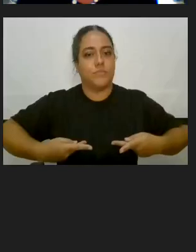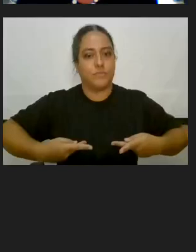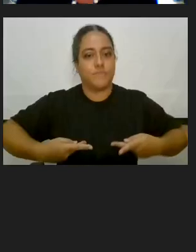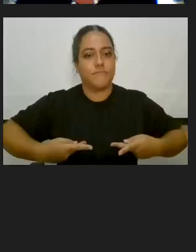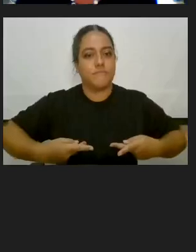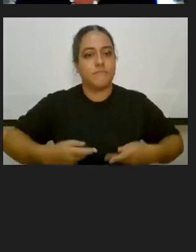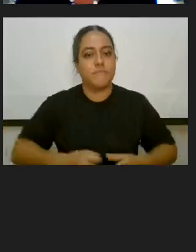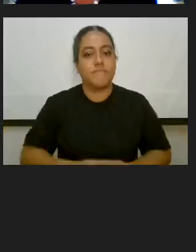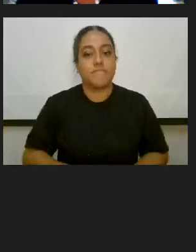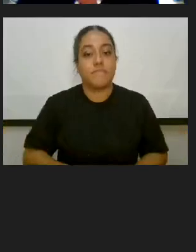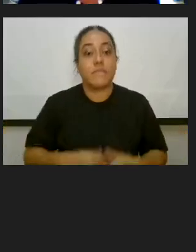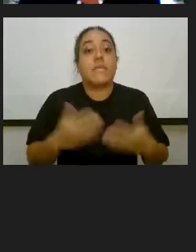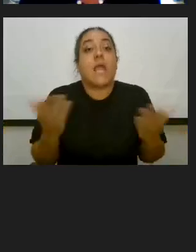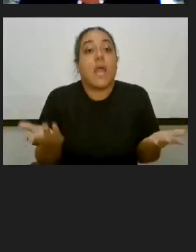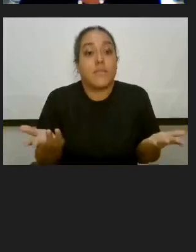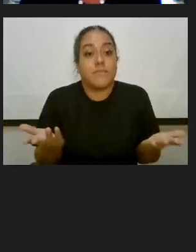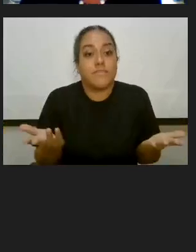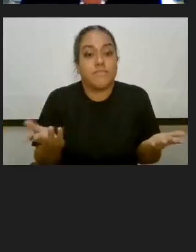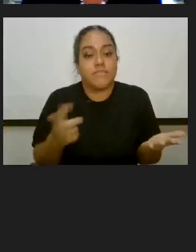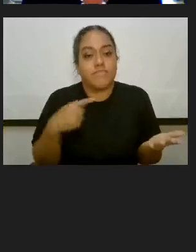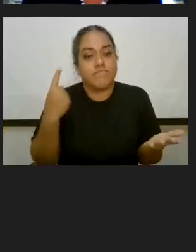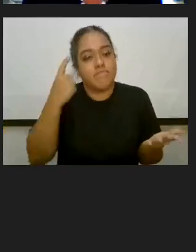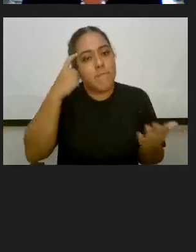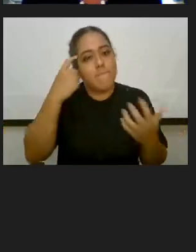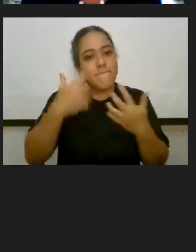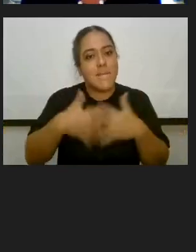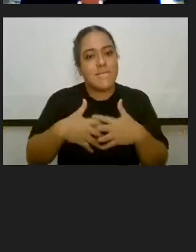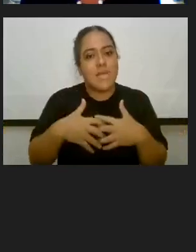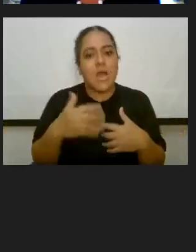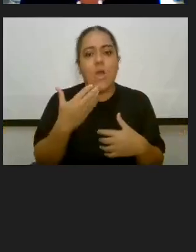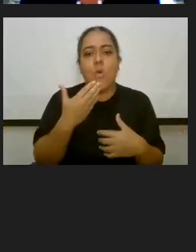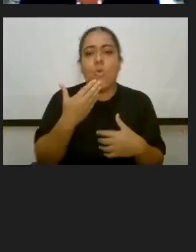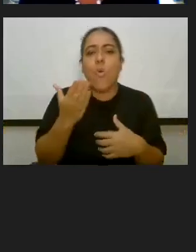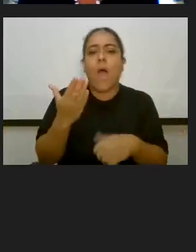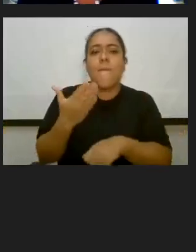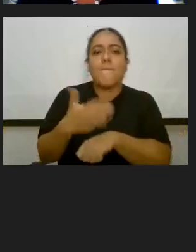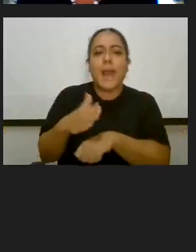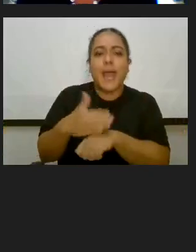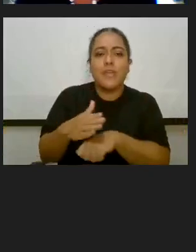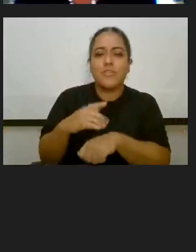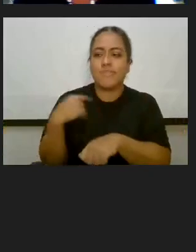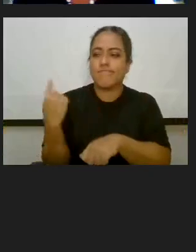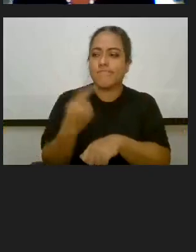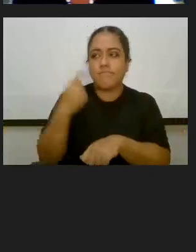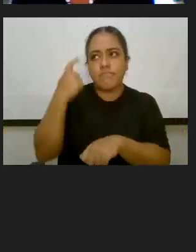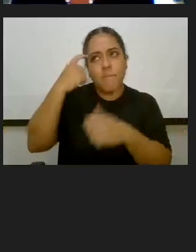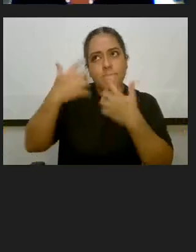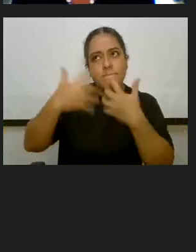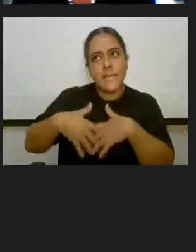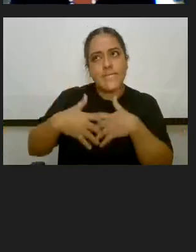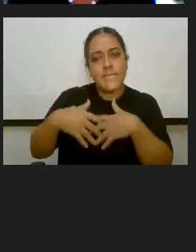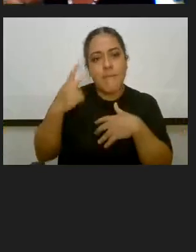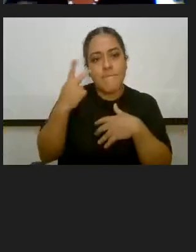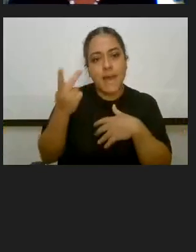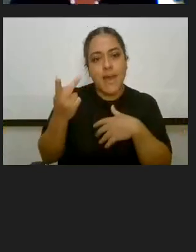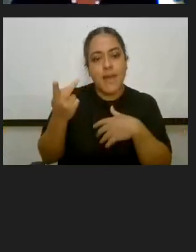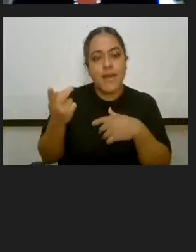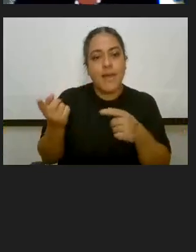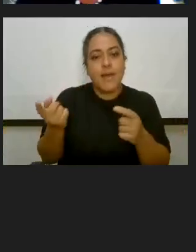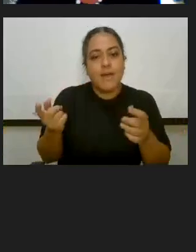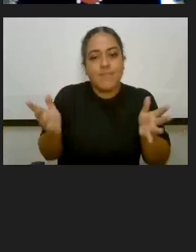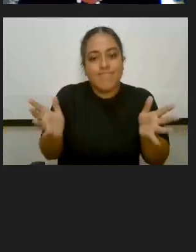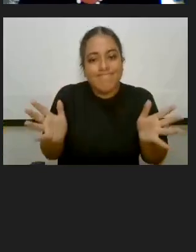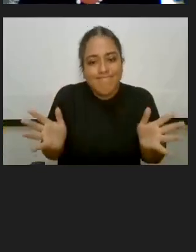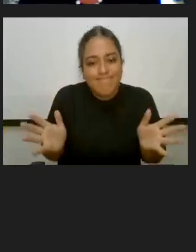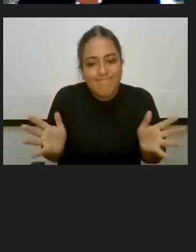E aí, a gente pode pensar, quais práticas podem ser pensadas como promotoras de adoecimento